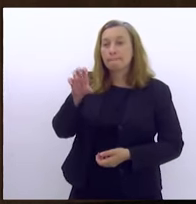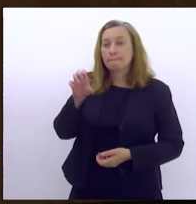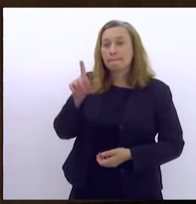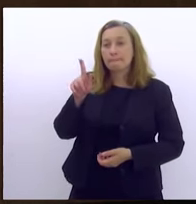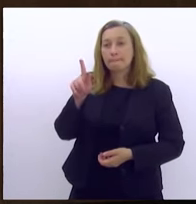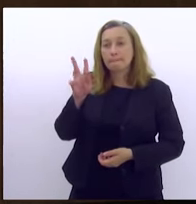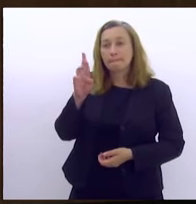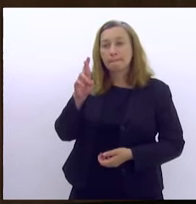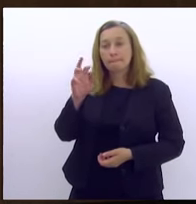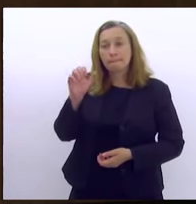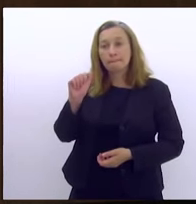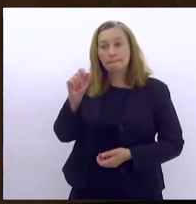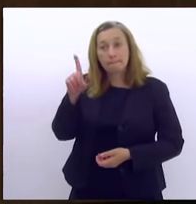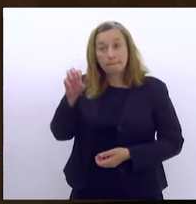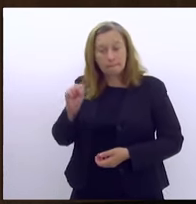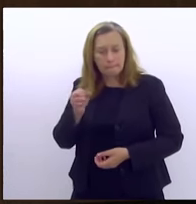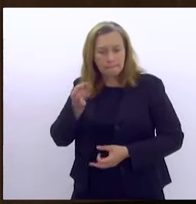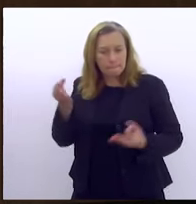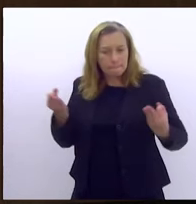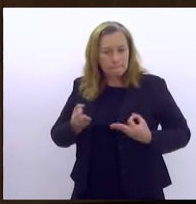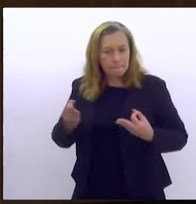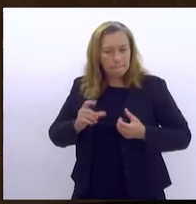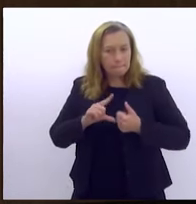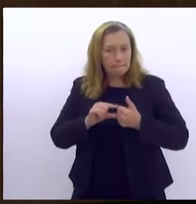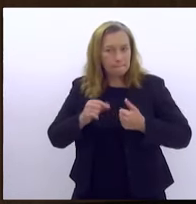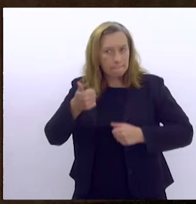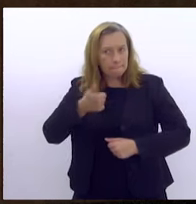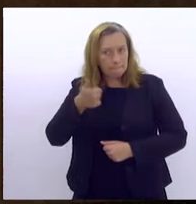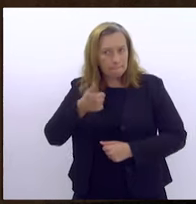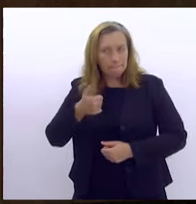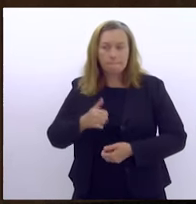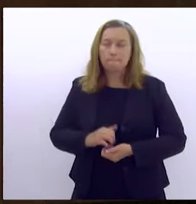está perfeito. Aí, no artigo 1º,